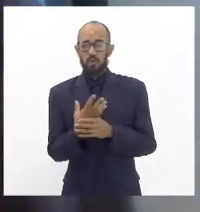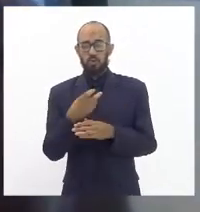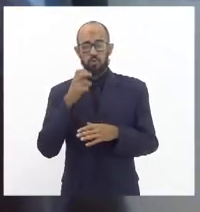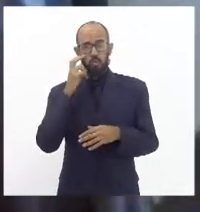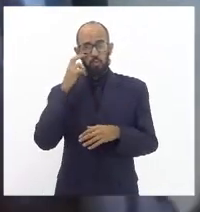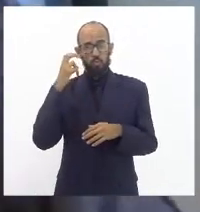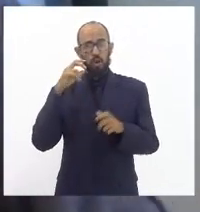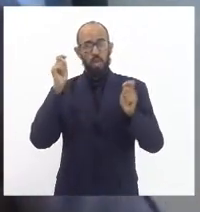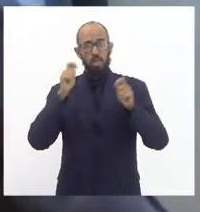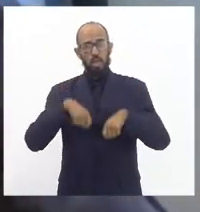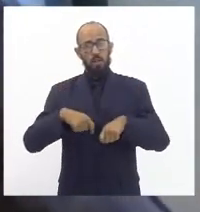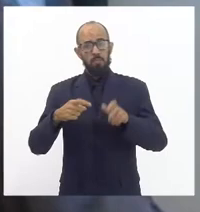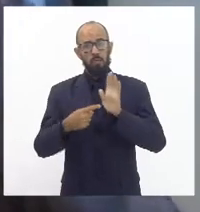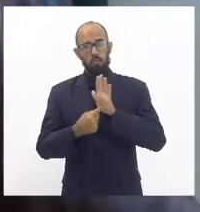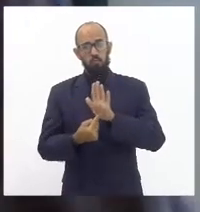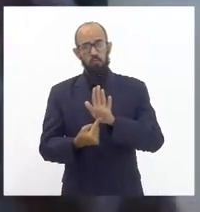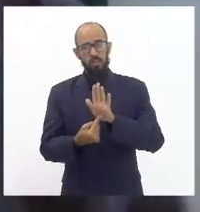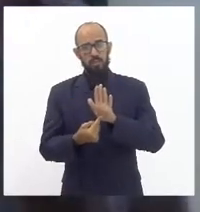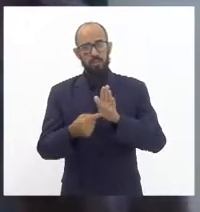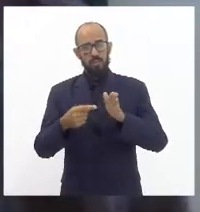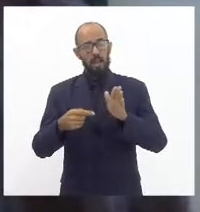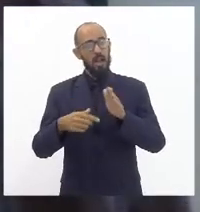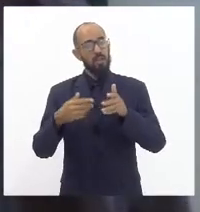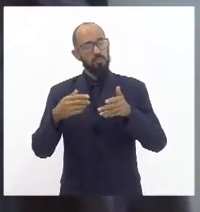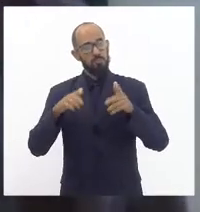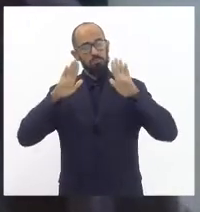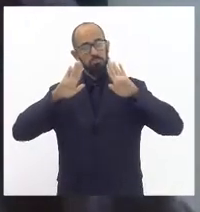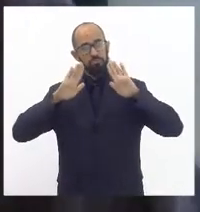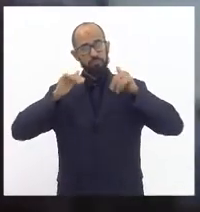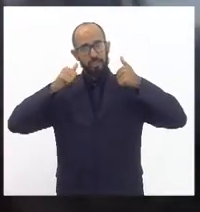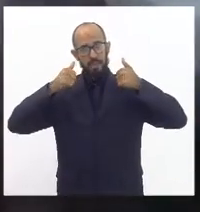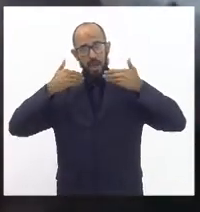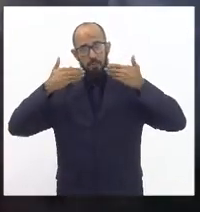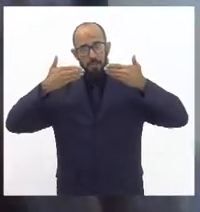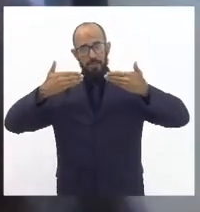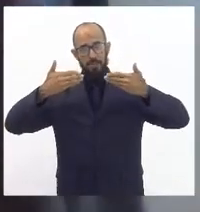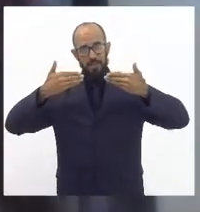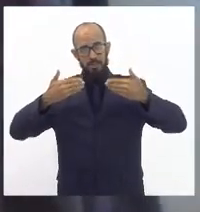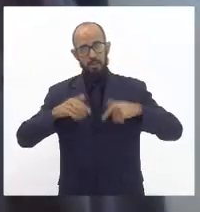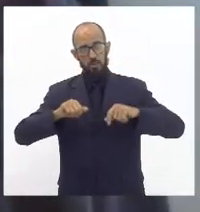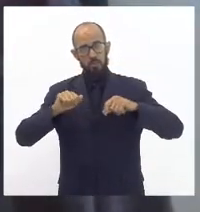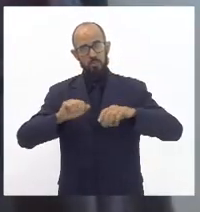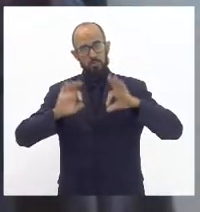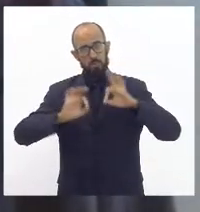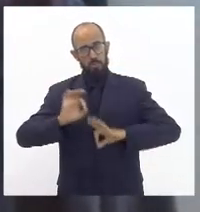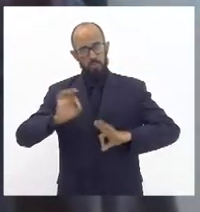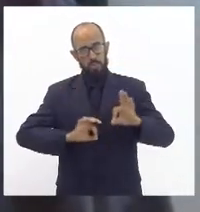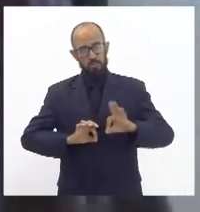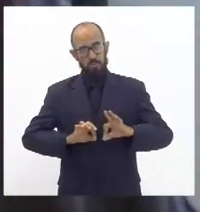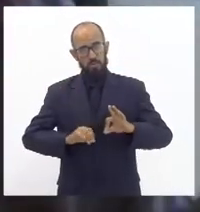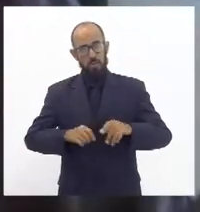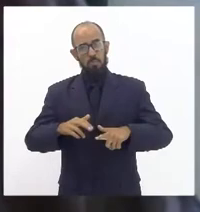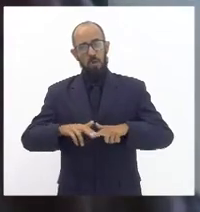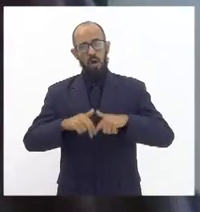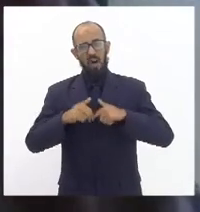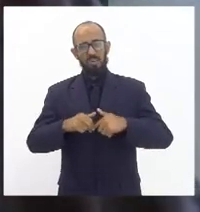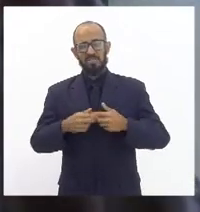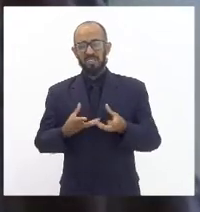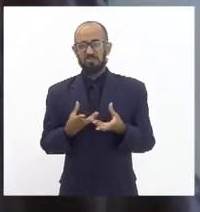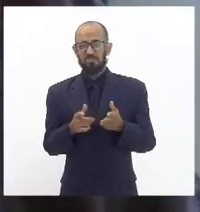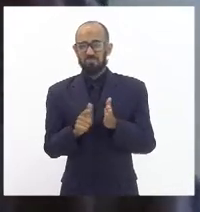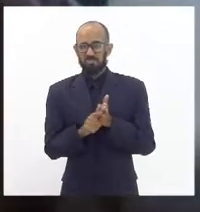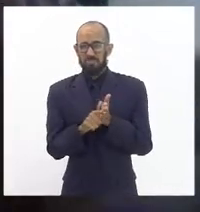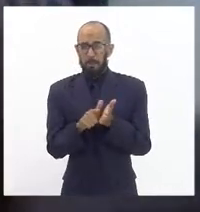apresentar projetos que hoje como os anteriores não foram aprovados ainda por causa das filhas de papelada eles